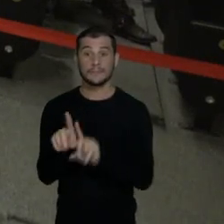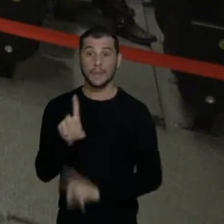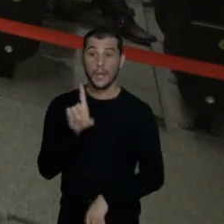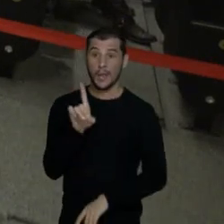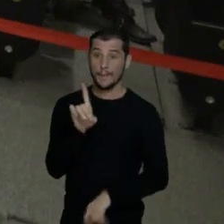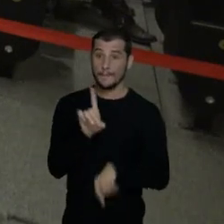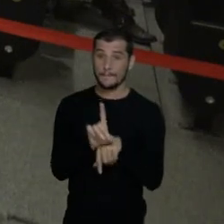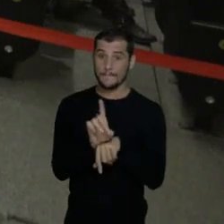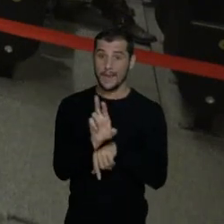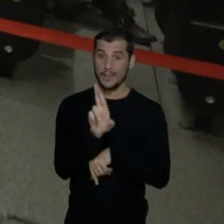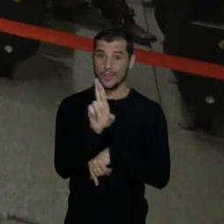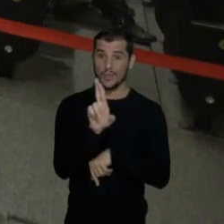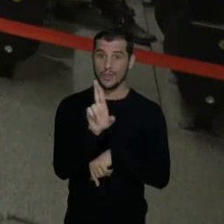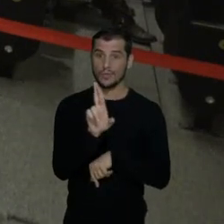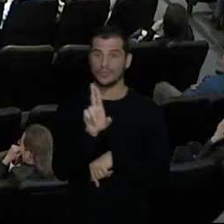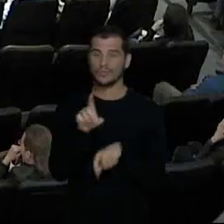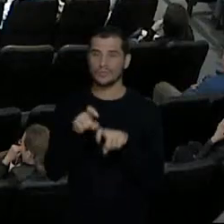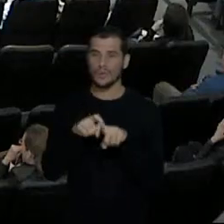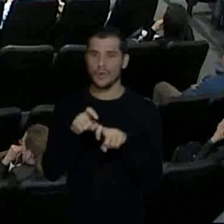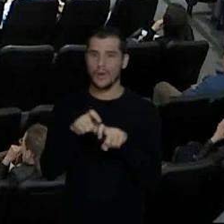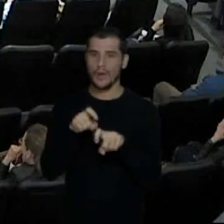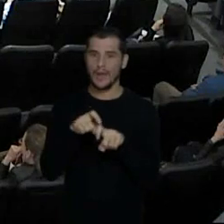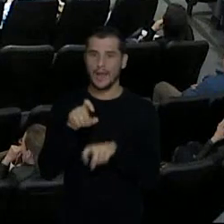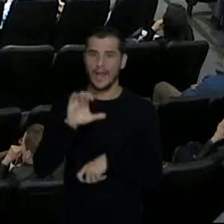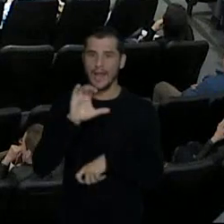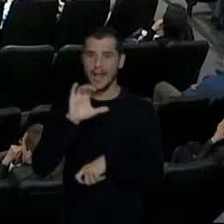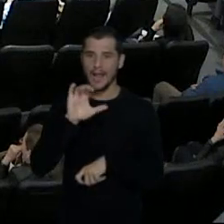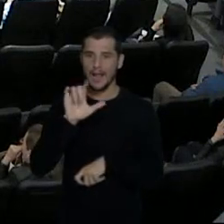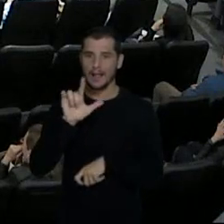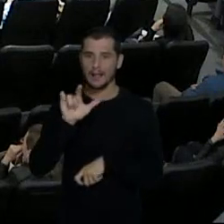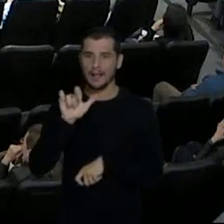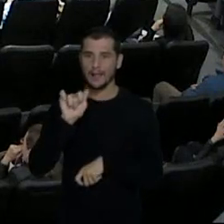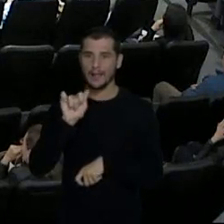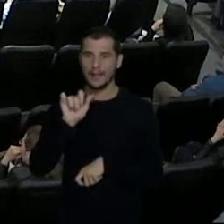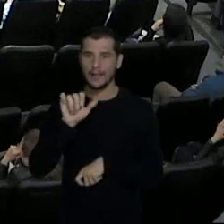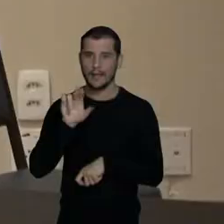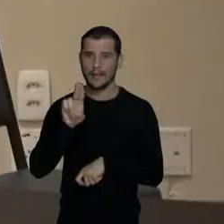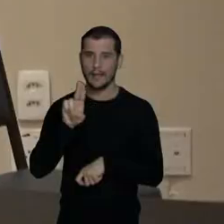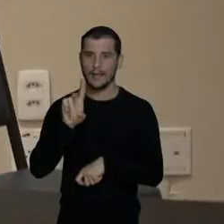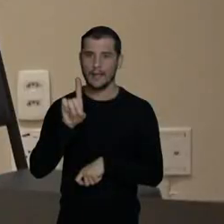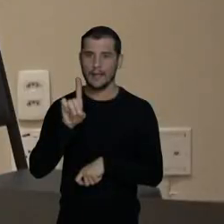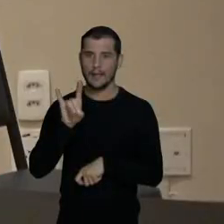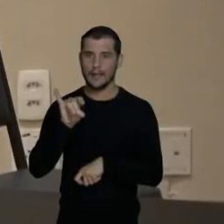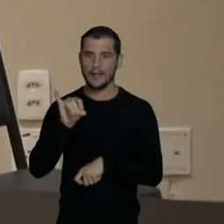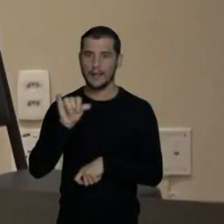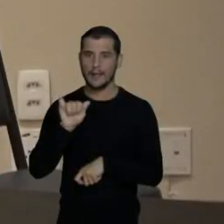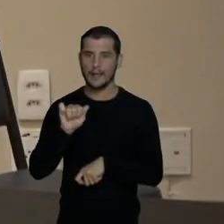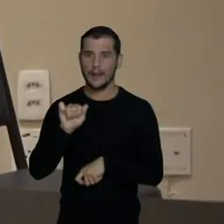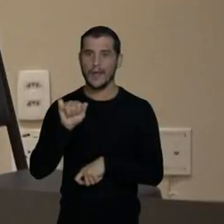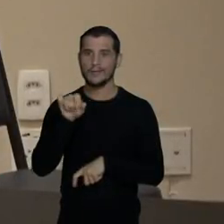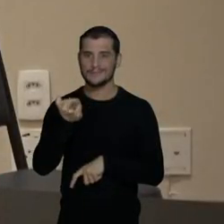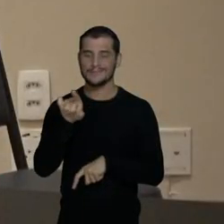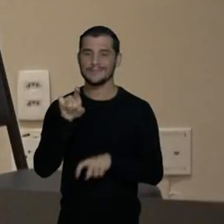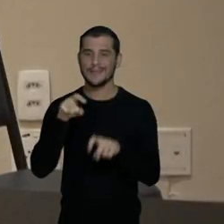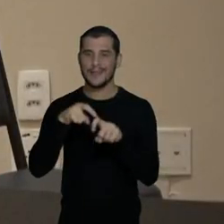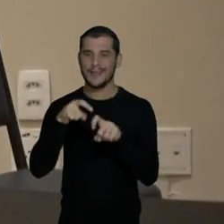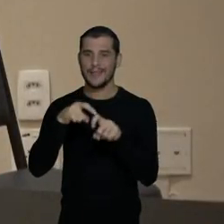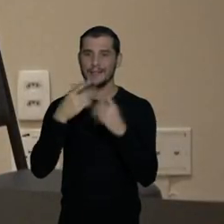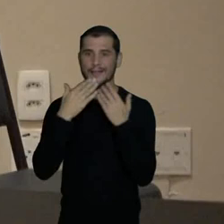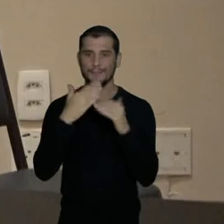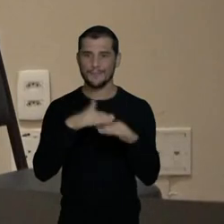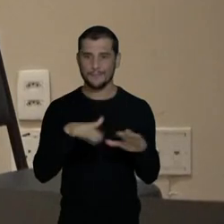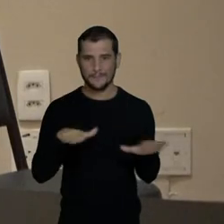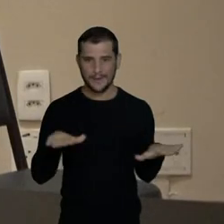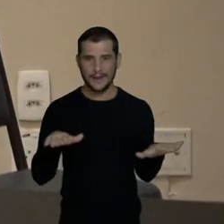pediatra Então já quero manifestar aqui que quando a Dra Cláudia que a Lucimara fez o primeiro contato a Dora Cláudia ela